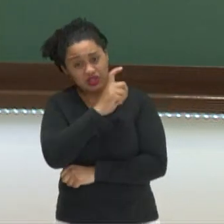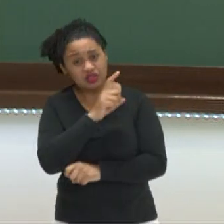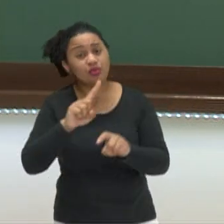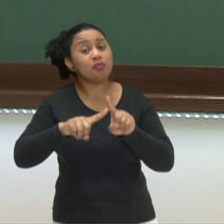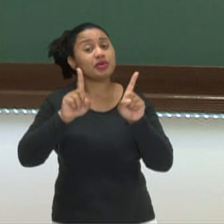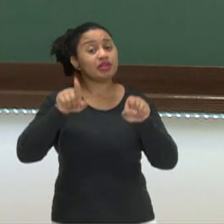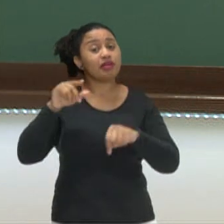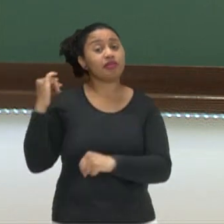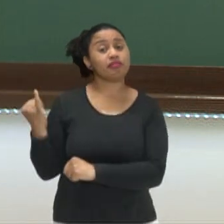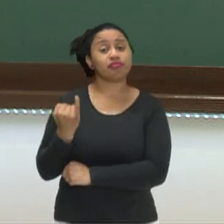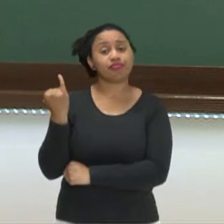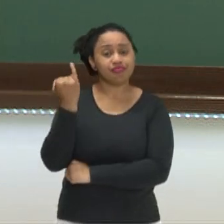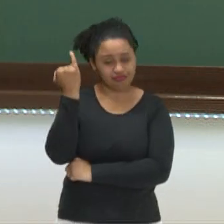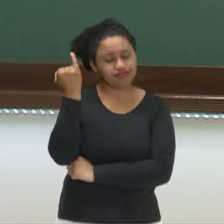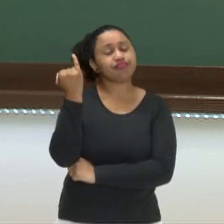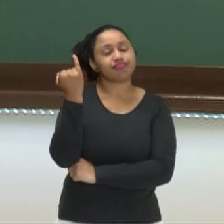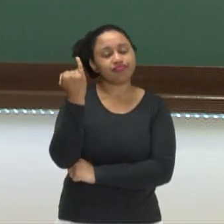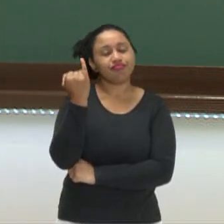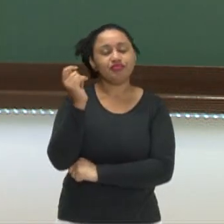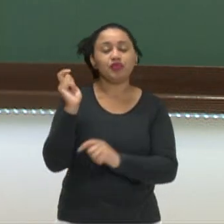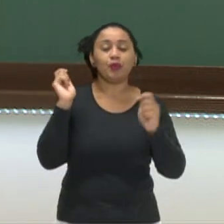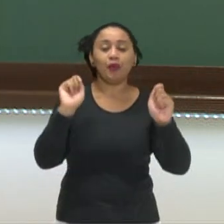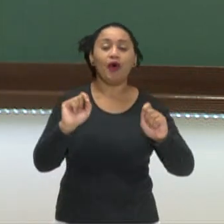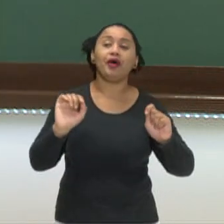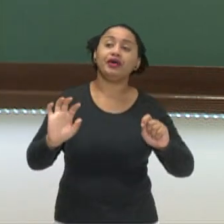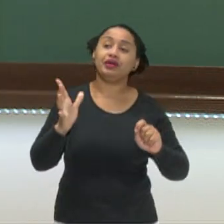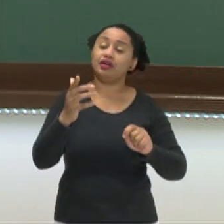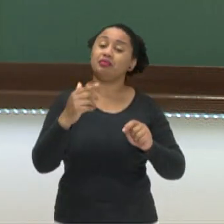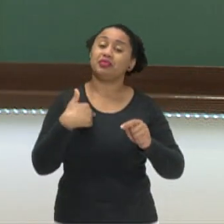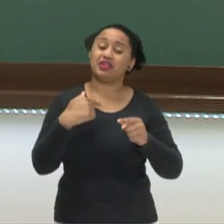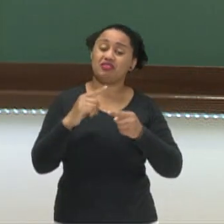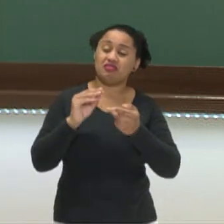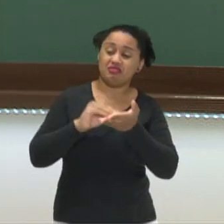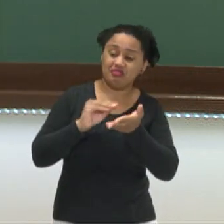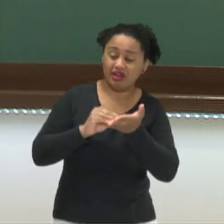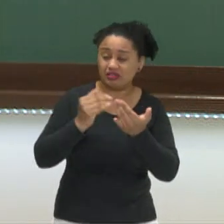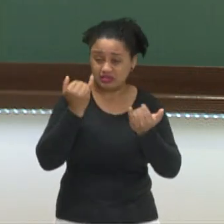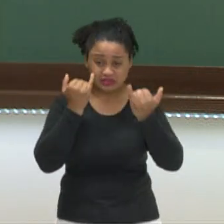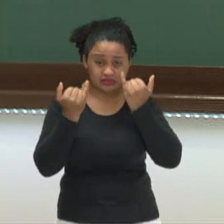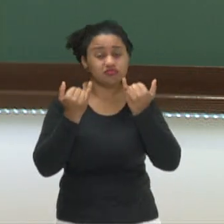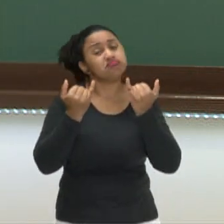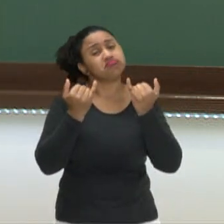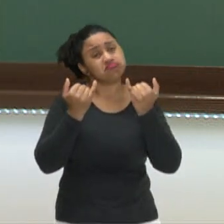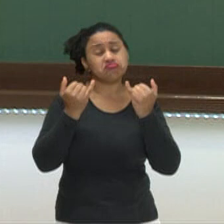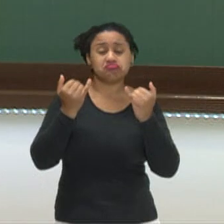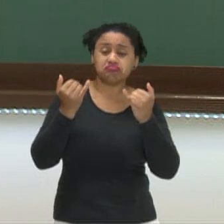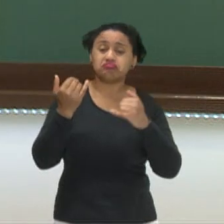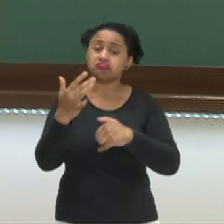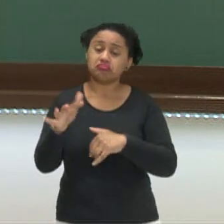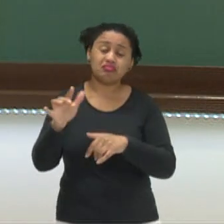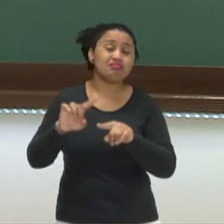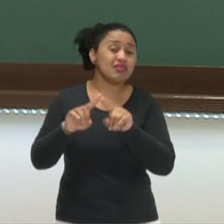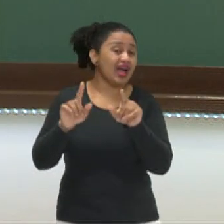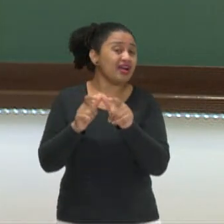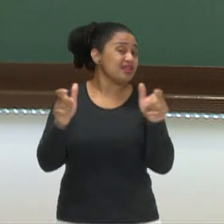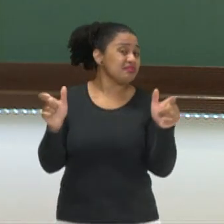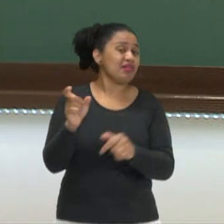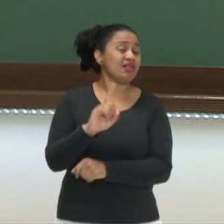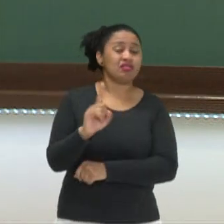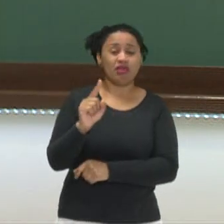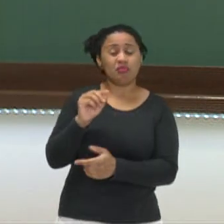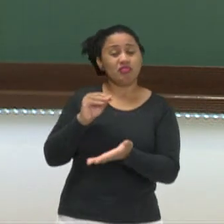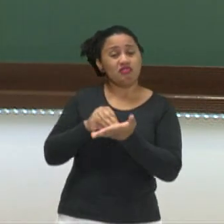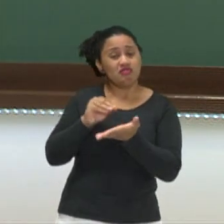extremamente importante. Então, pode ser por falta de informação? Até pode. Mas em muitos casos não é a falta